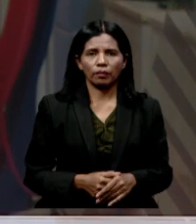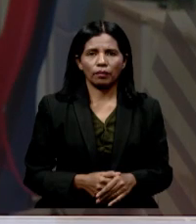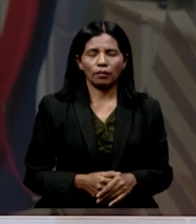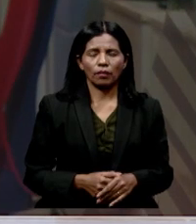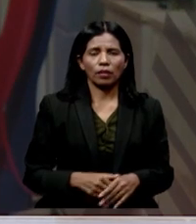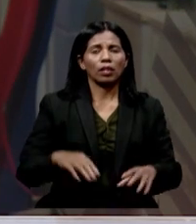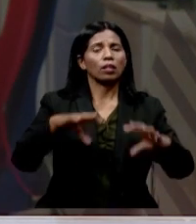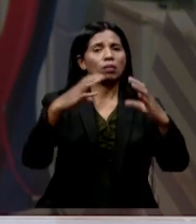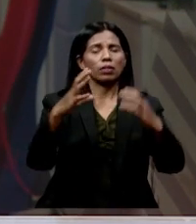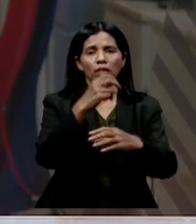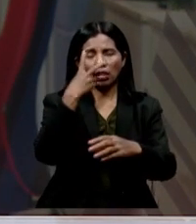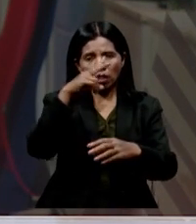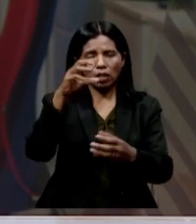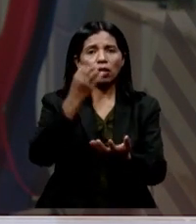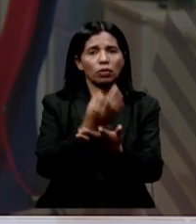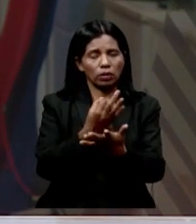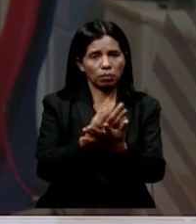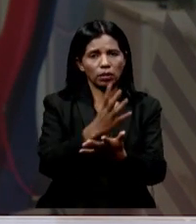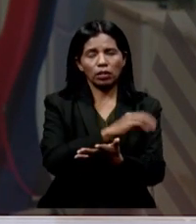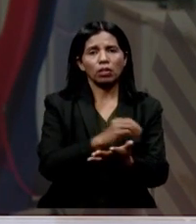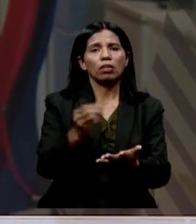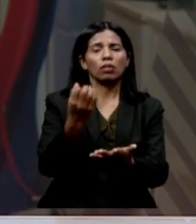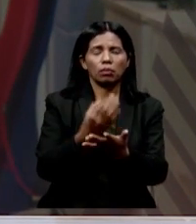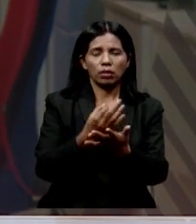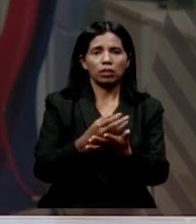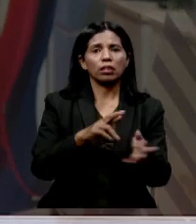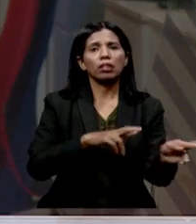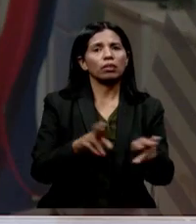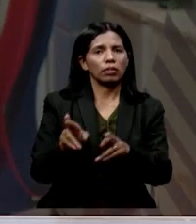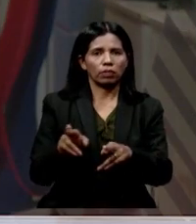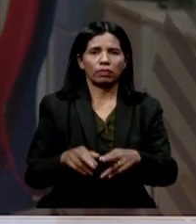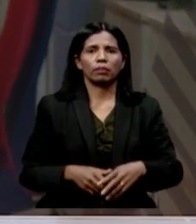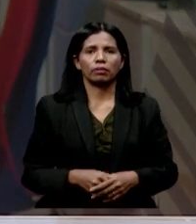Comitê revisando orçamento, o ralo exercício do orçamento retificativo.